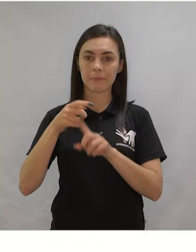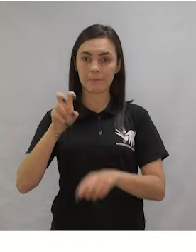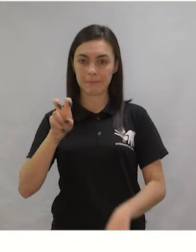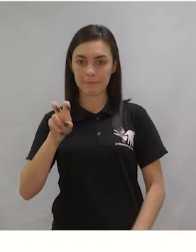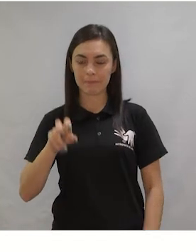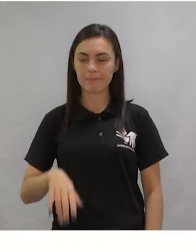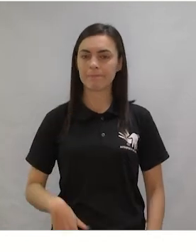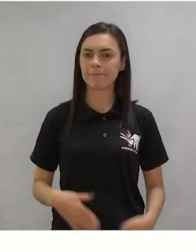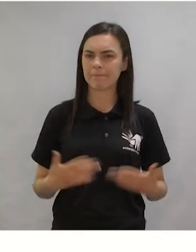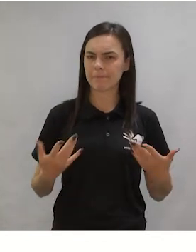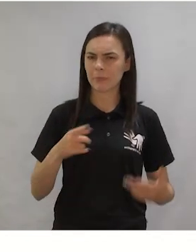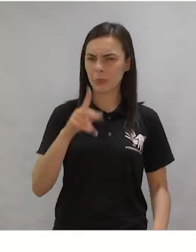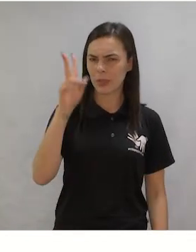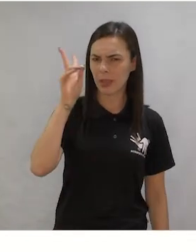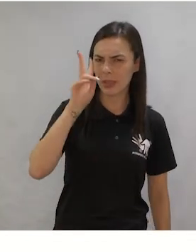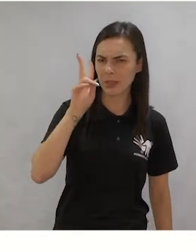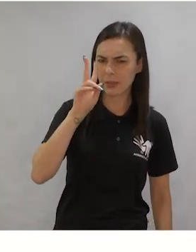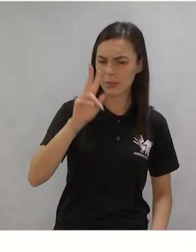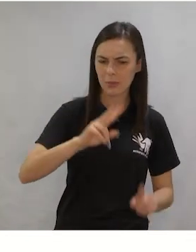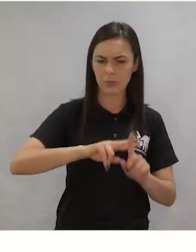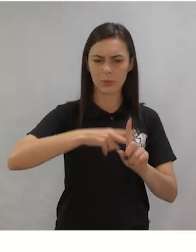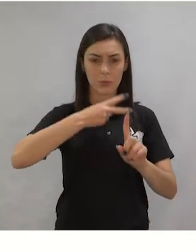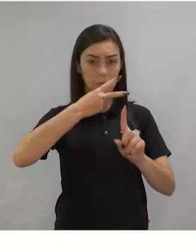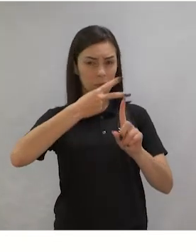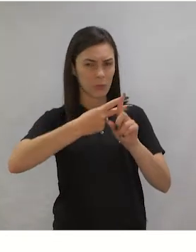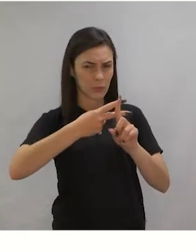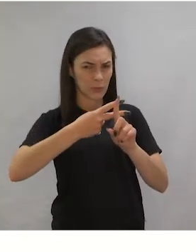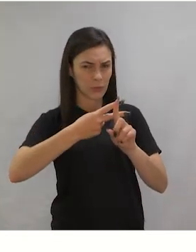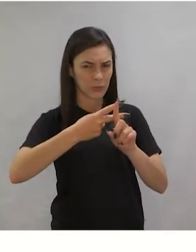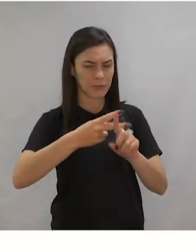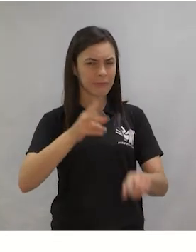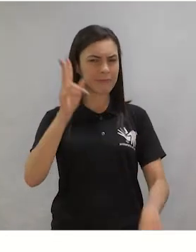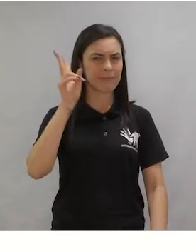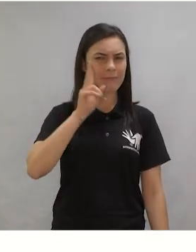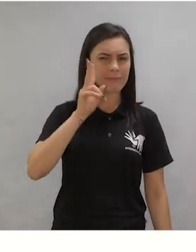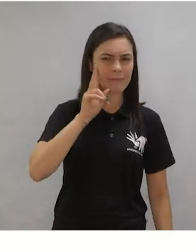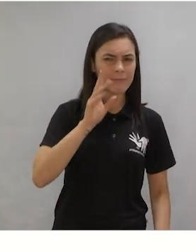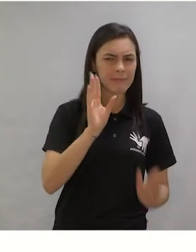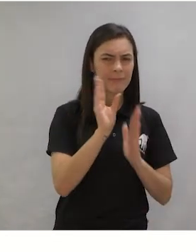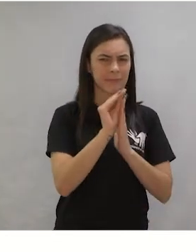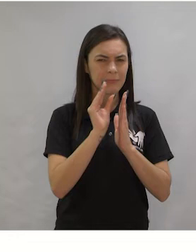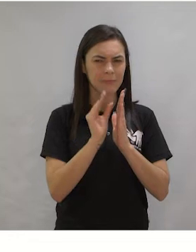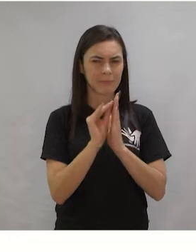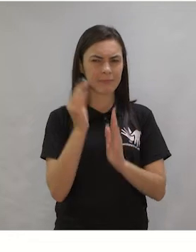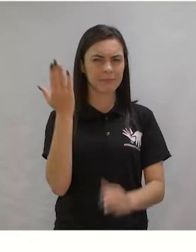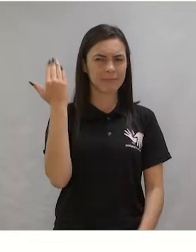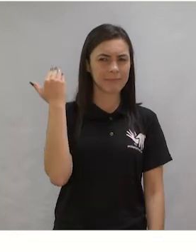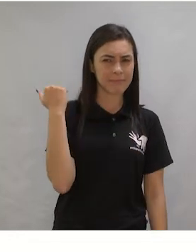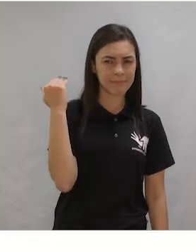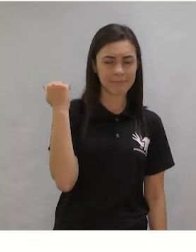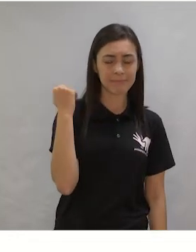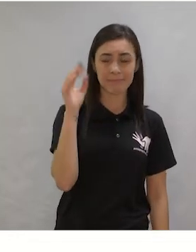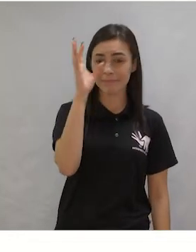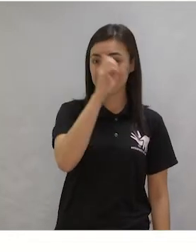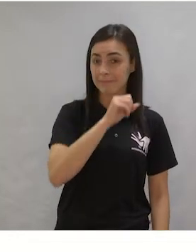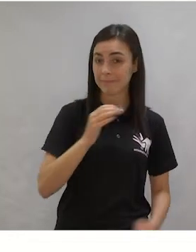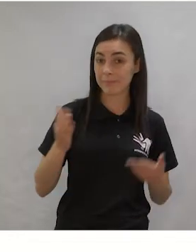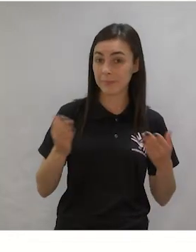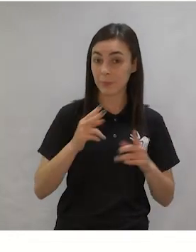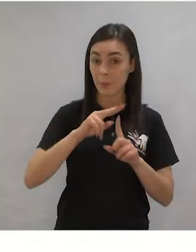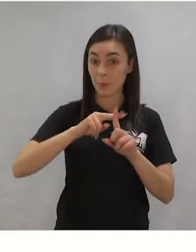mais 5. Lembram o que é dobro? Vamos voltar lá nos conteúdos que já